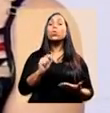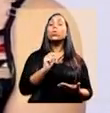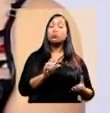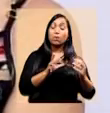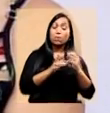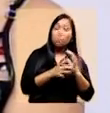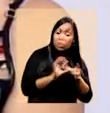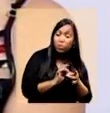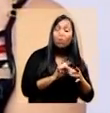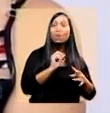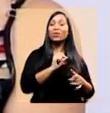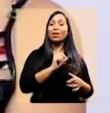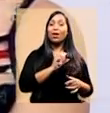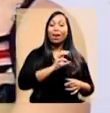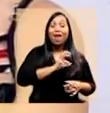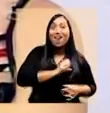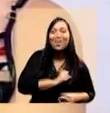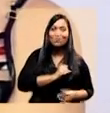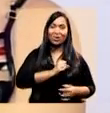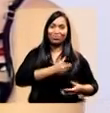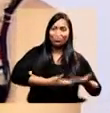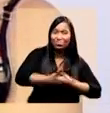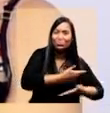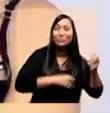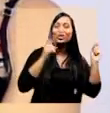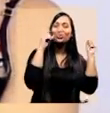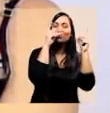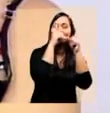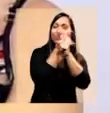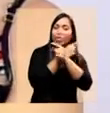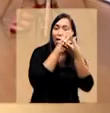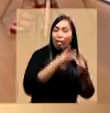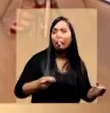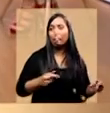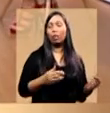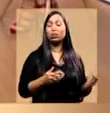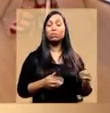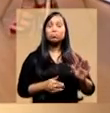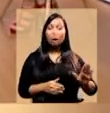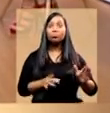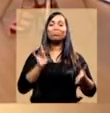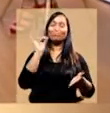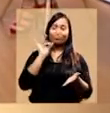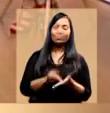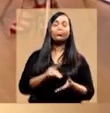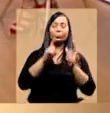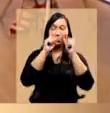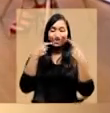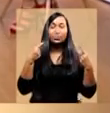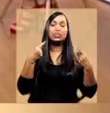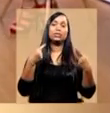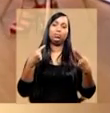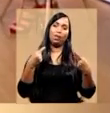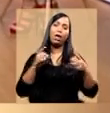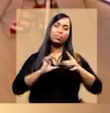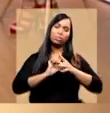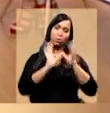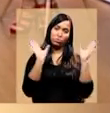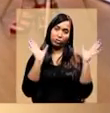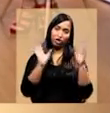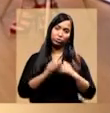aquela dependência emocional. Ela ama esse homem, então ela tem dificuldade de acabar com esse vínculo. Mas, com certeza, a violência é